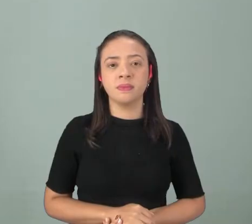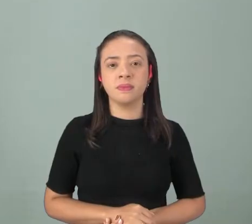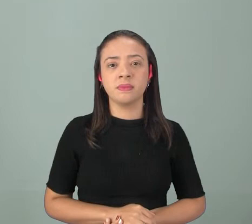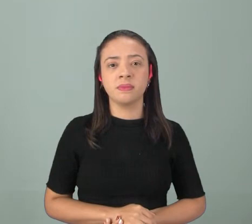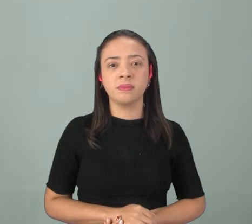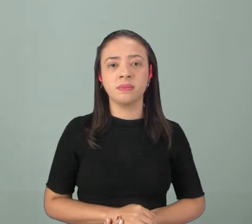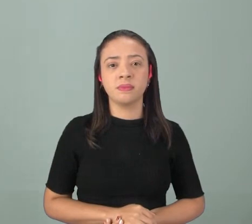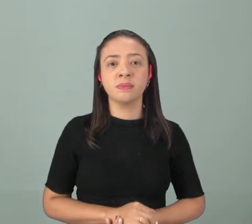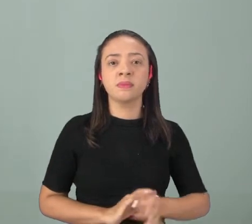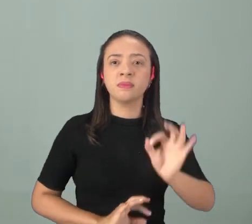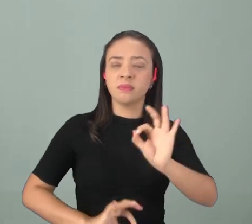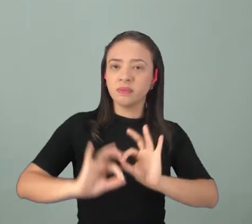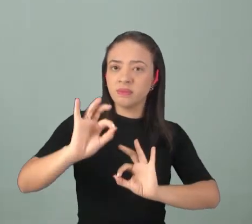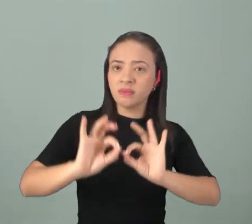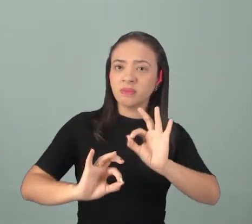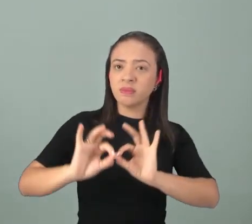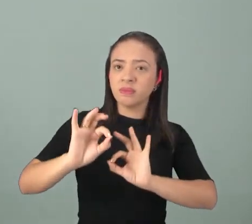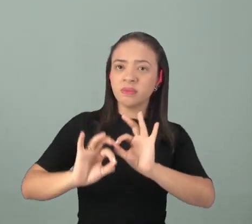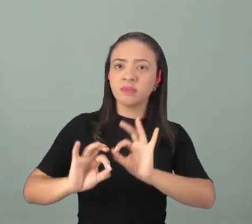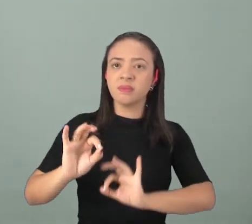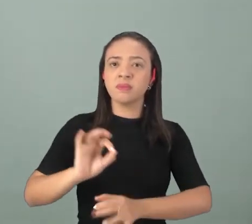montando o quebra-cabeça. Vocês estão vendo?